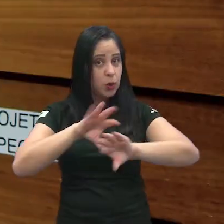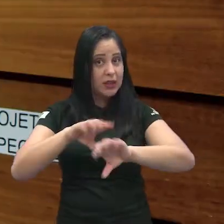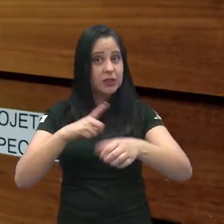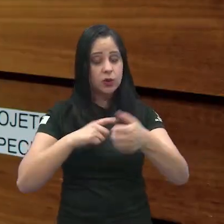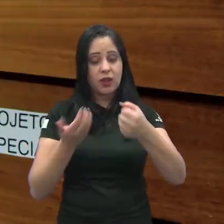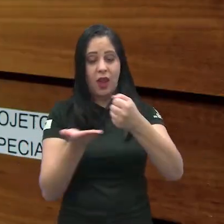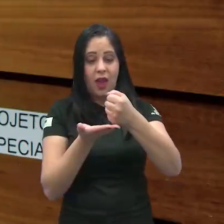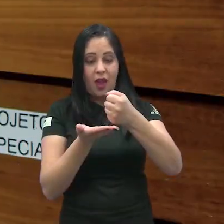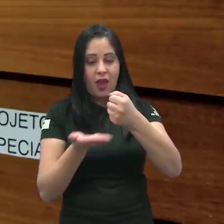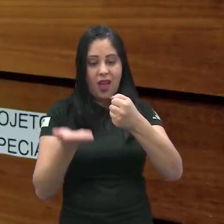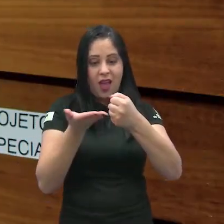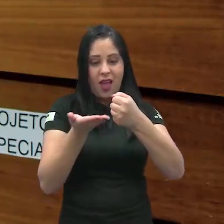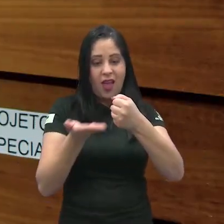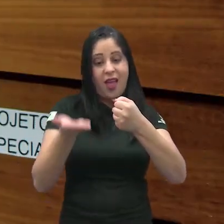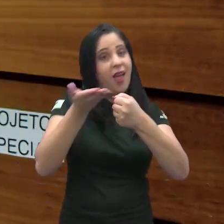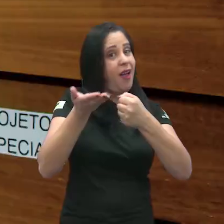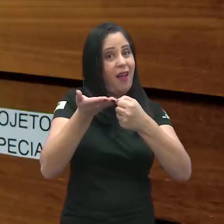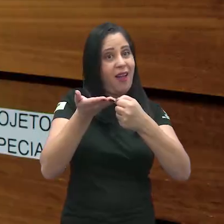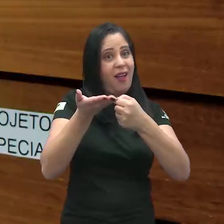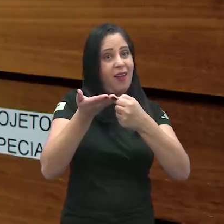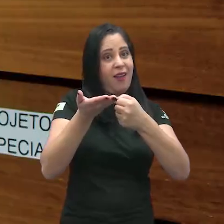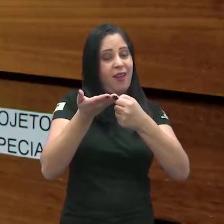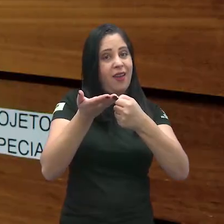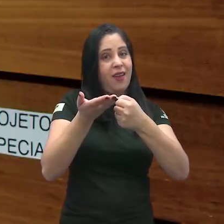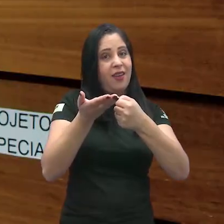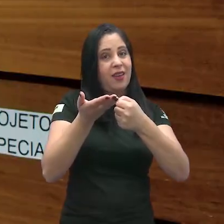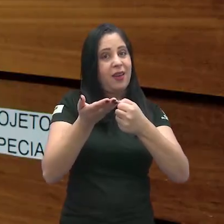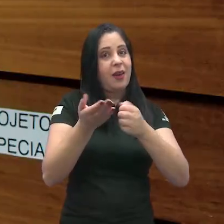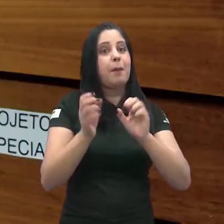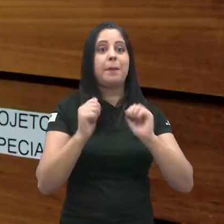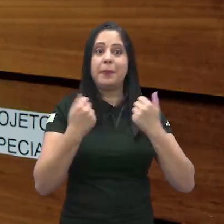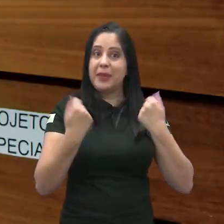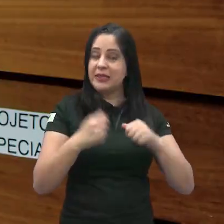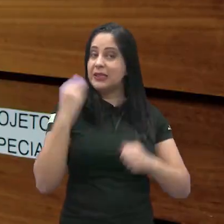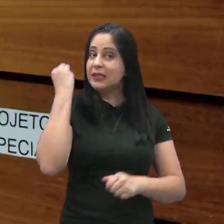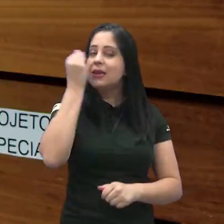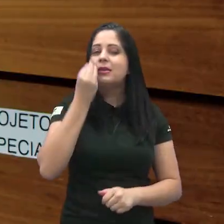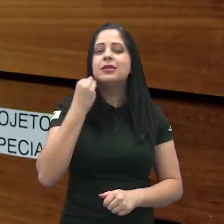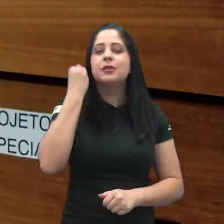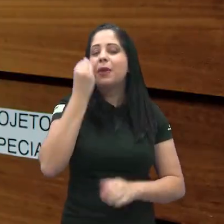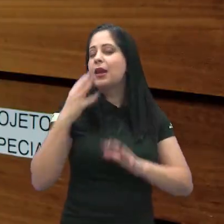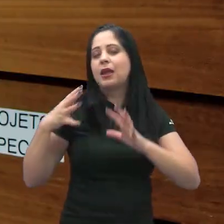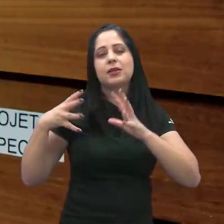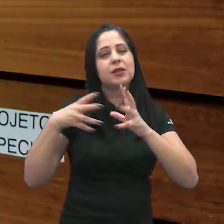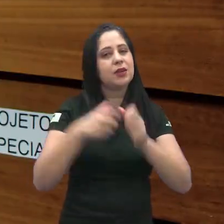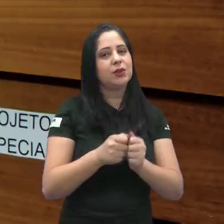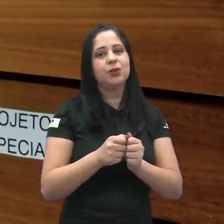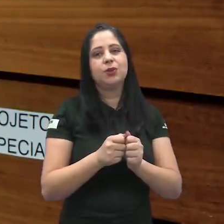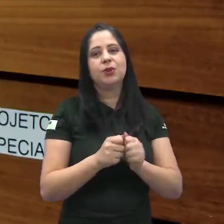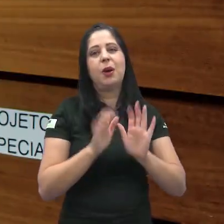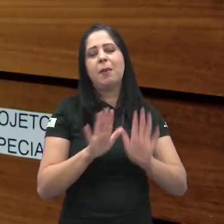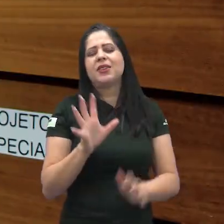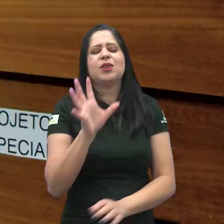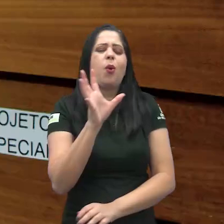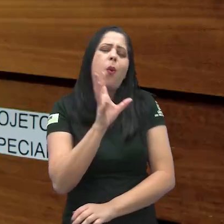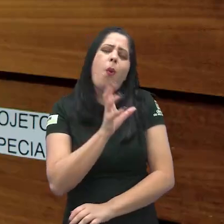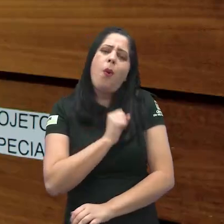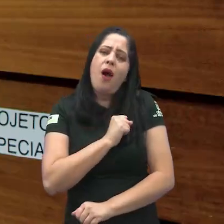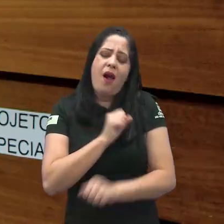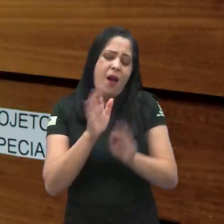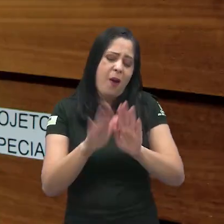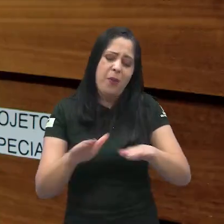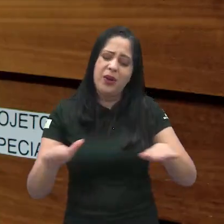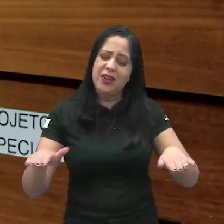vai se apaixonar, que não é só um nível, você tem que ter experiência. Aí eu fui para o Infantil 2, fiquei apaixonada no Infantil 2. E